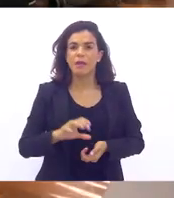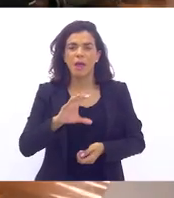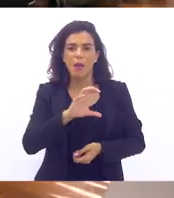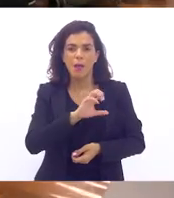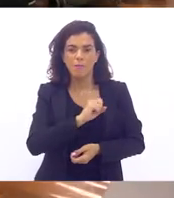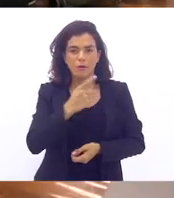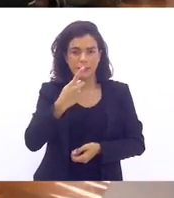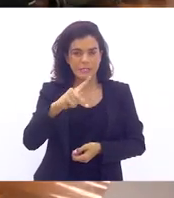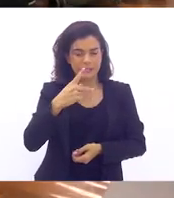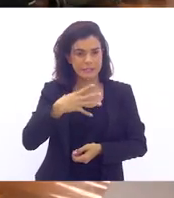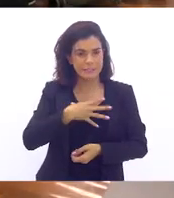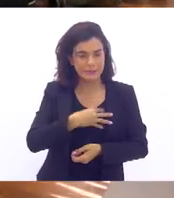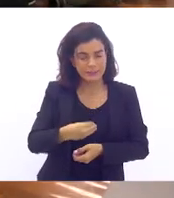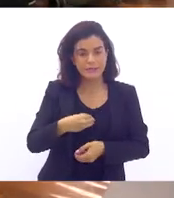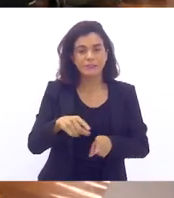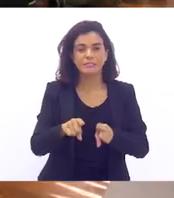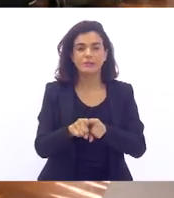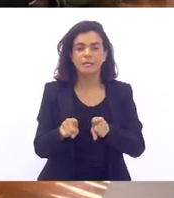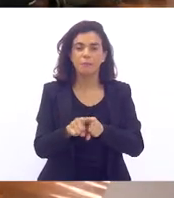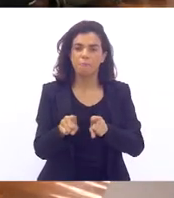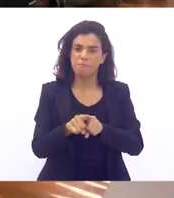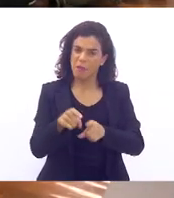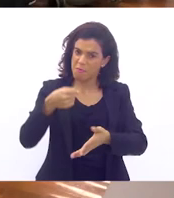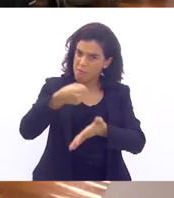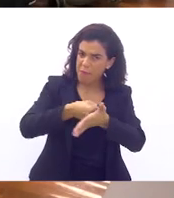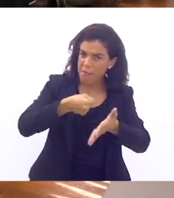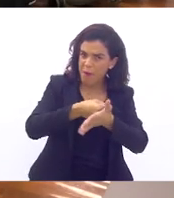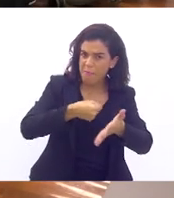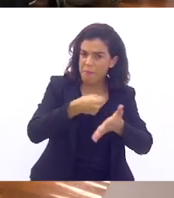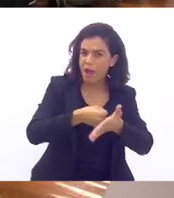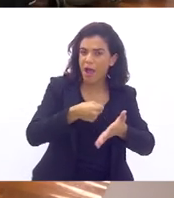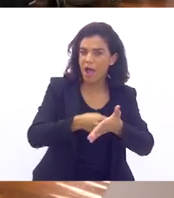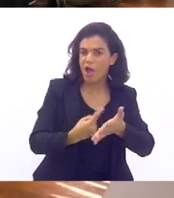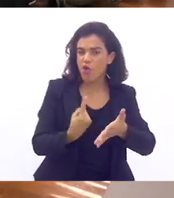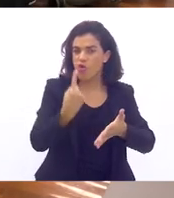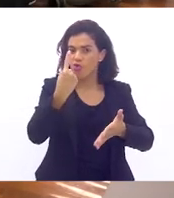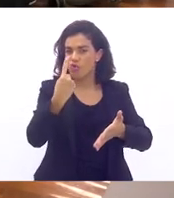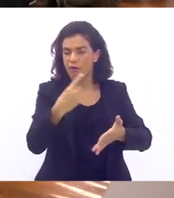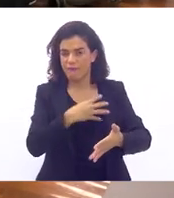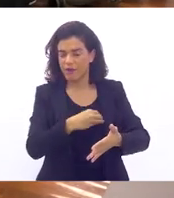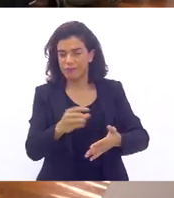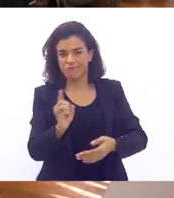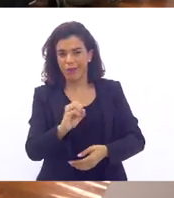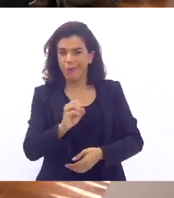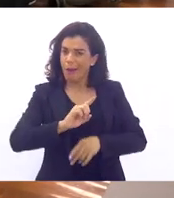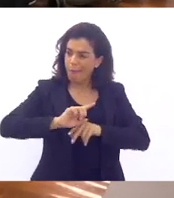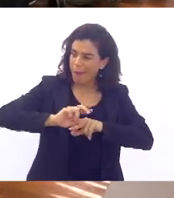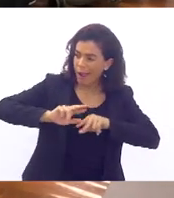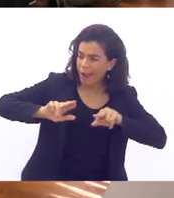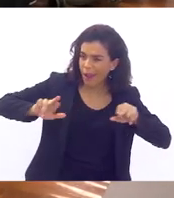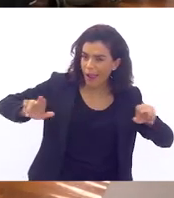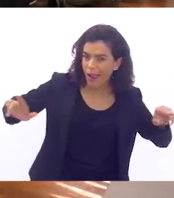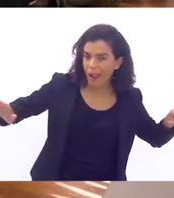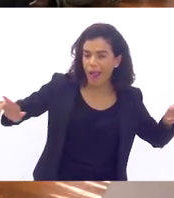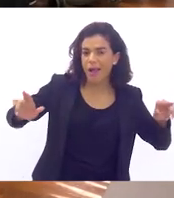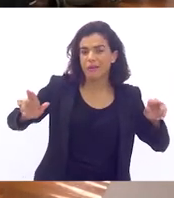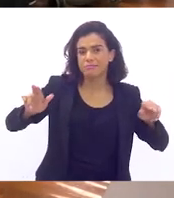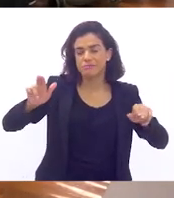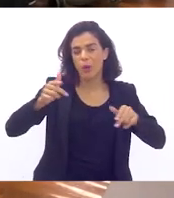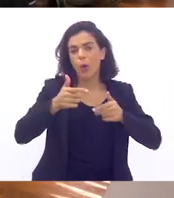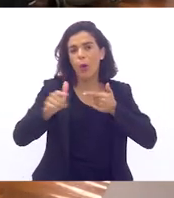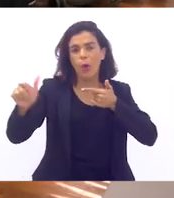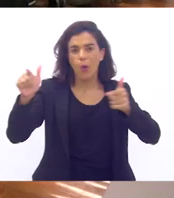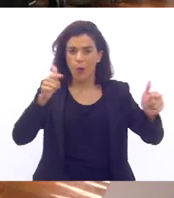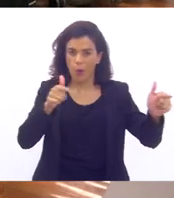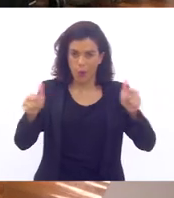e por ter comprado a briga não só para o Gui mas para todas as pessoas com essa doença Rara e outras tantas que